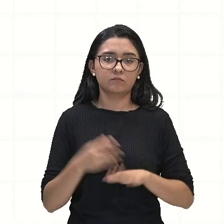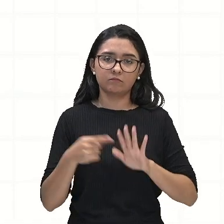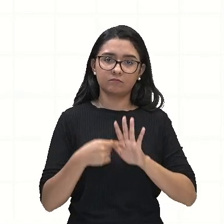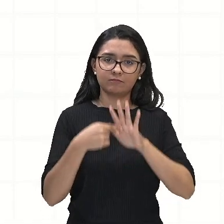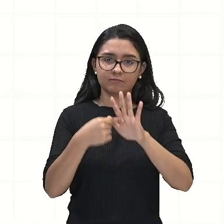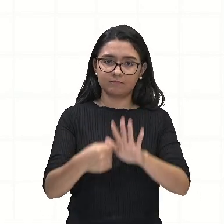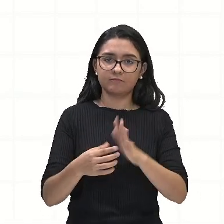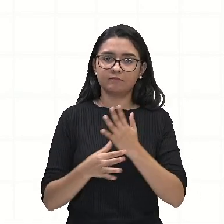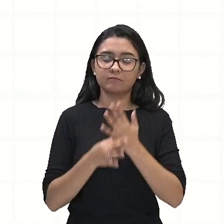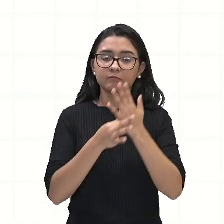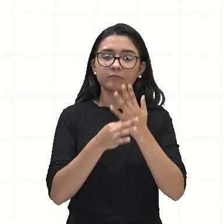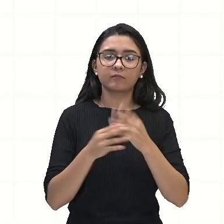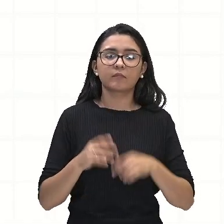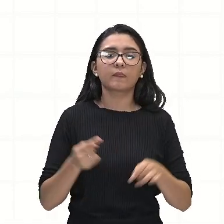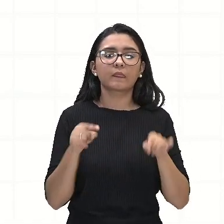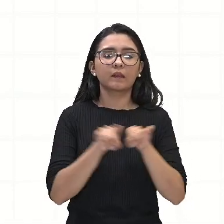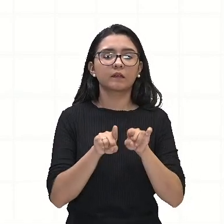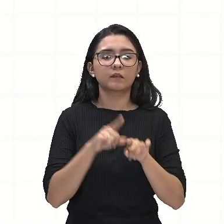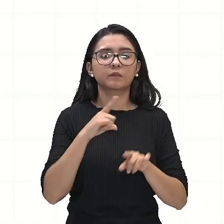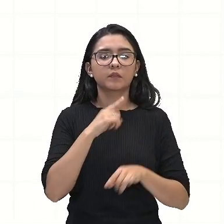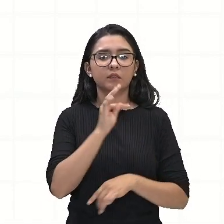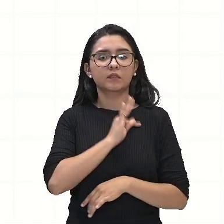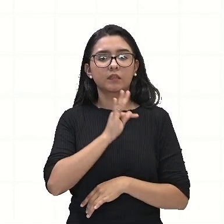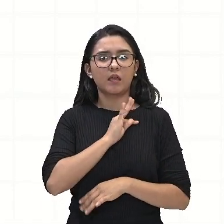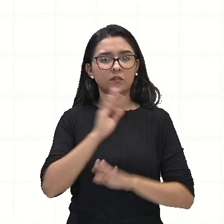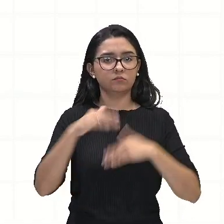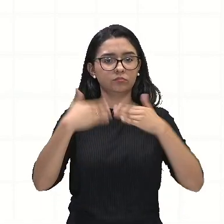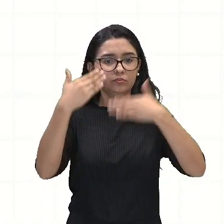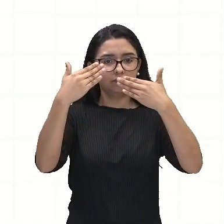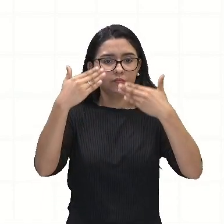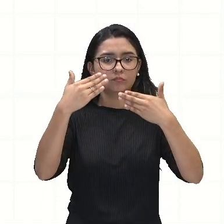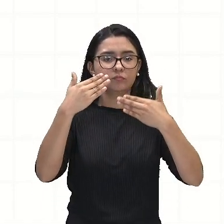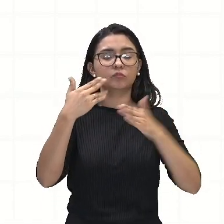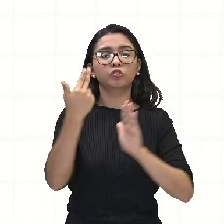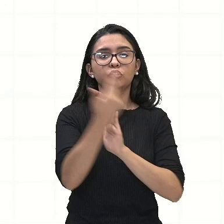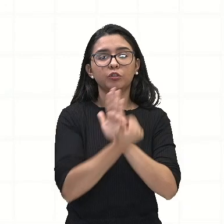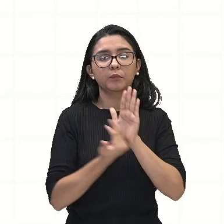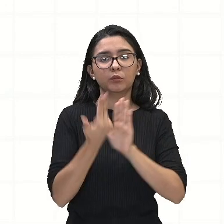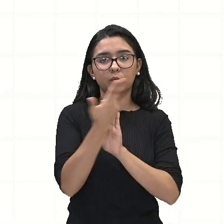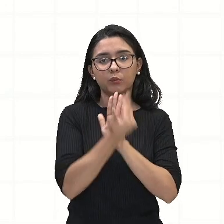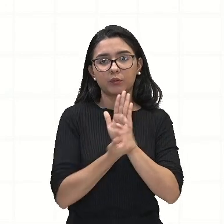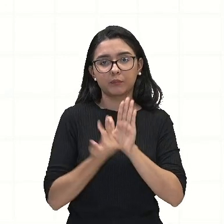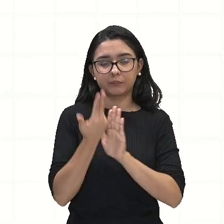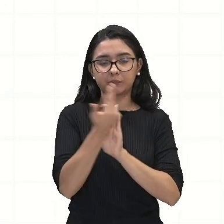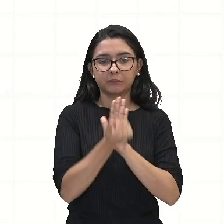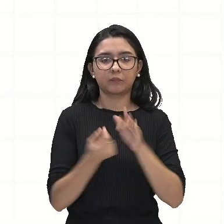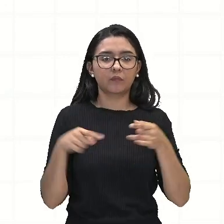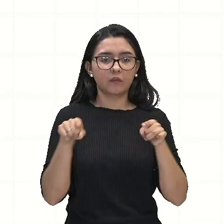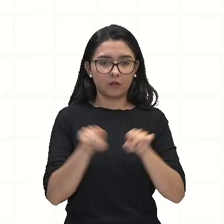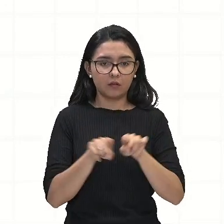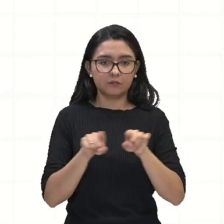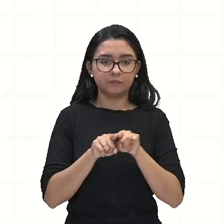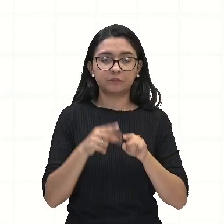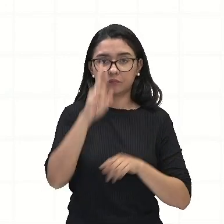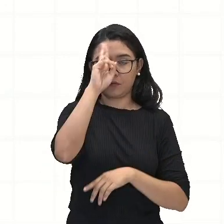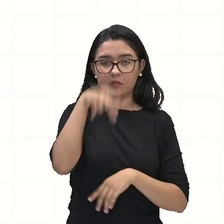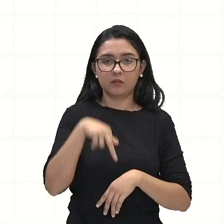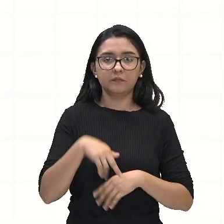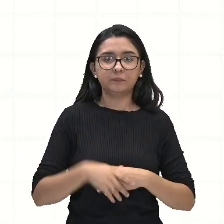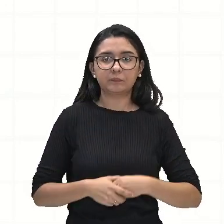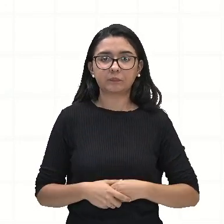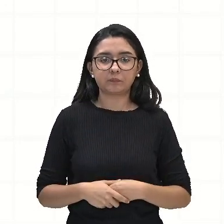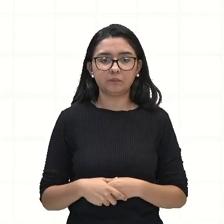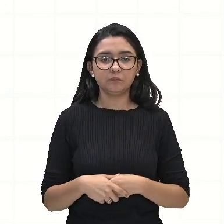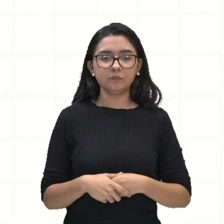realidade. Vai surgir também técnicas avançadas de pintura e também a racionalidade.